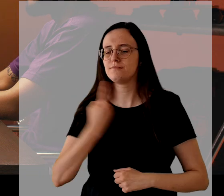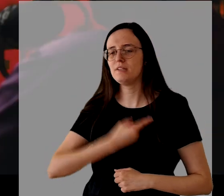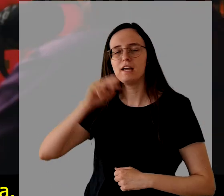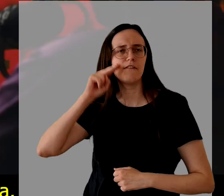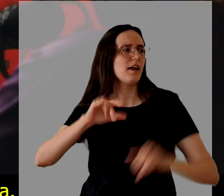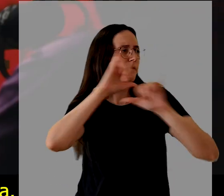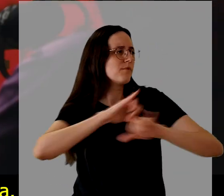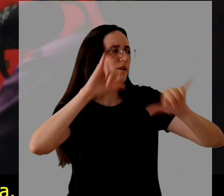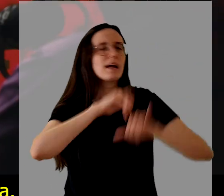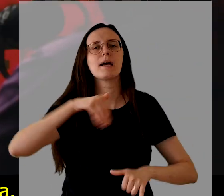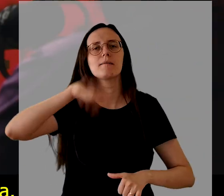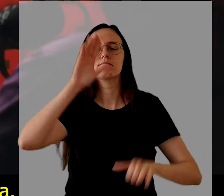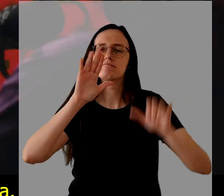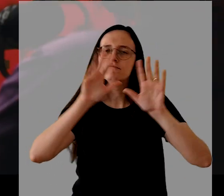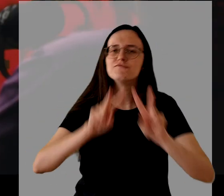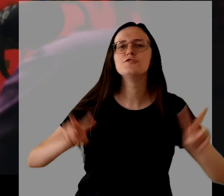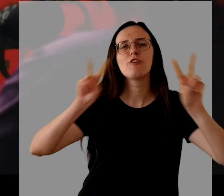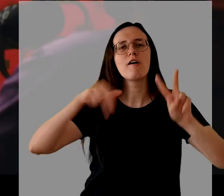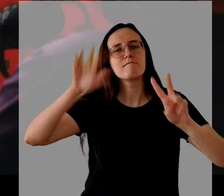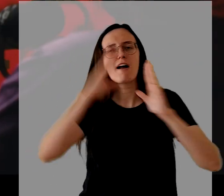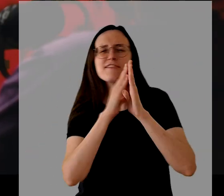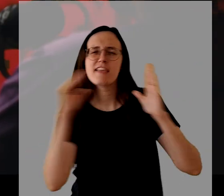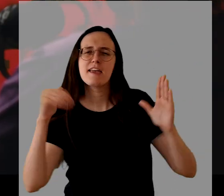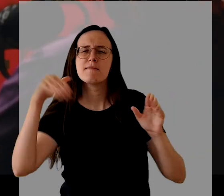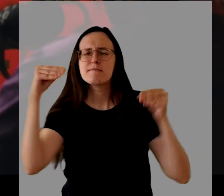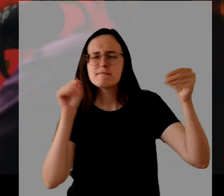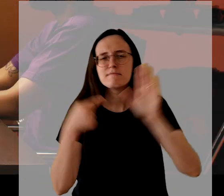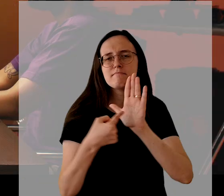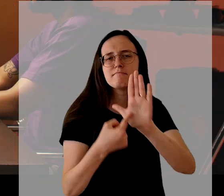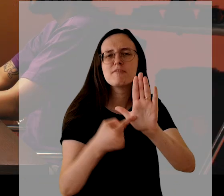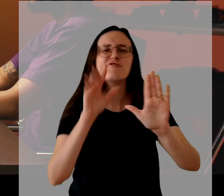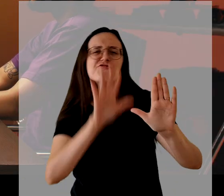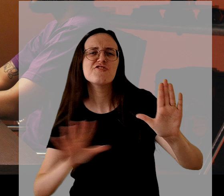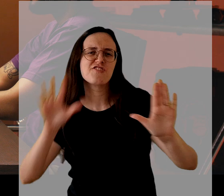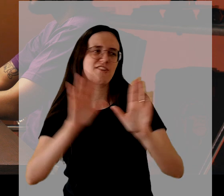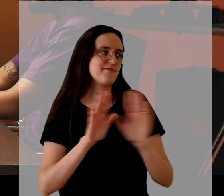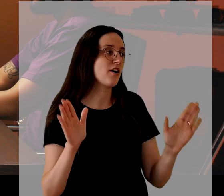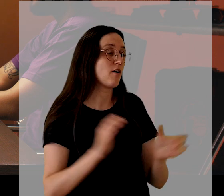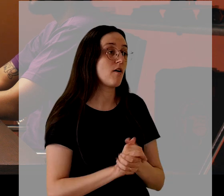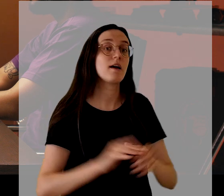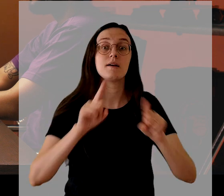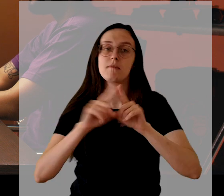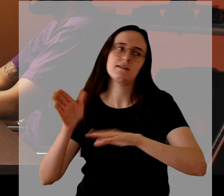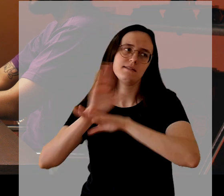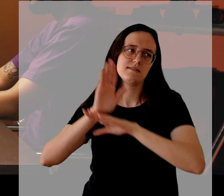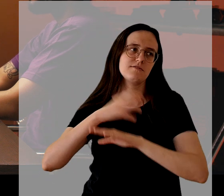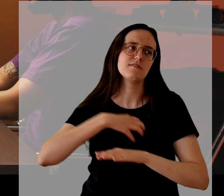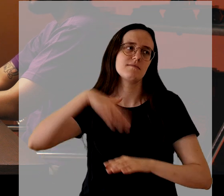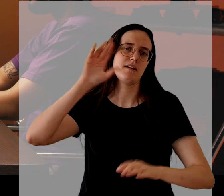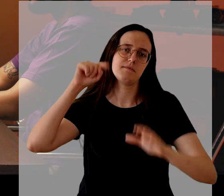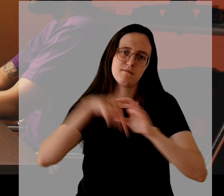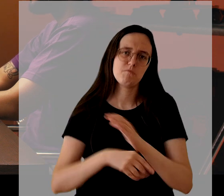que na publicidade é uma coisa mais cosmética, digamos, mais estética, né? Mais plástica, né? Já no cinema é uma coisa